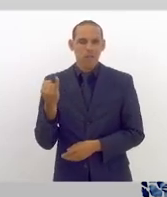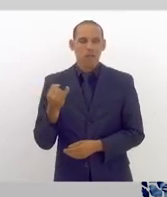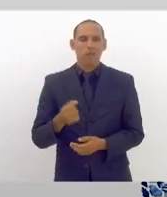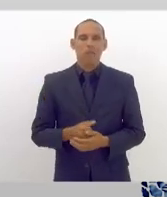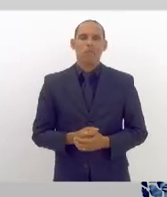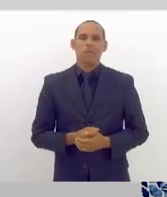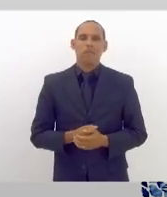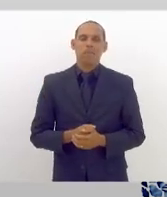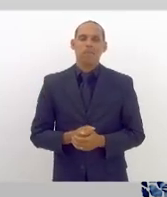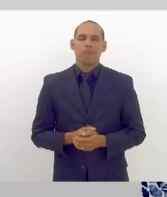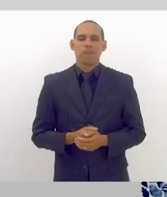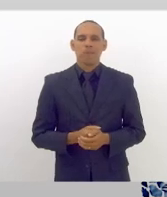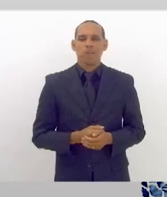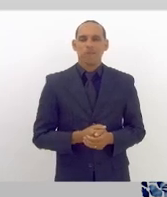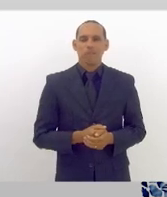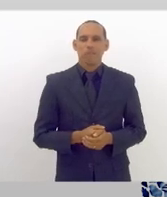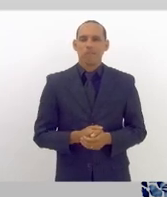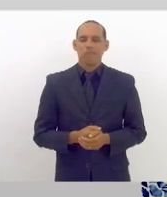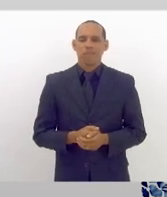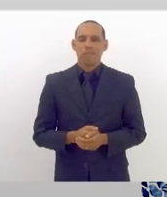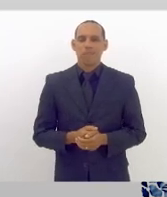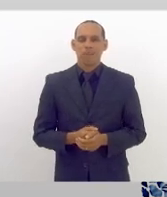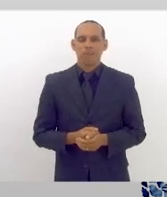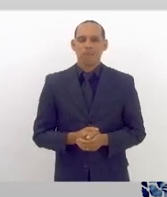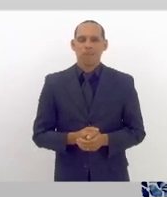Rural do Rio de Janeiro